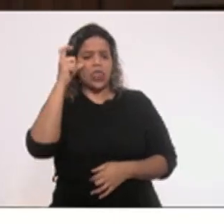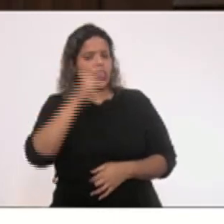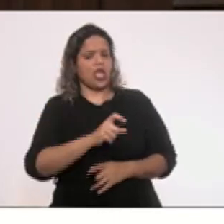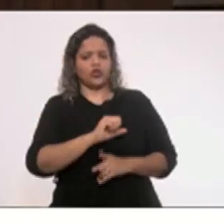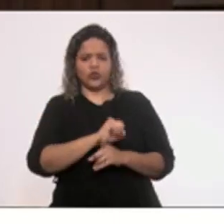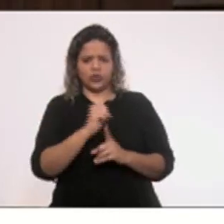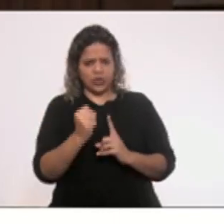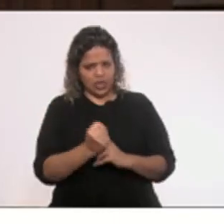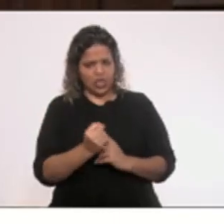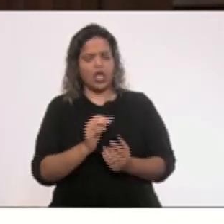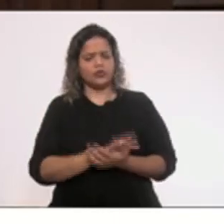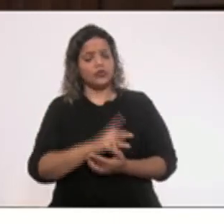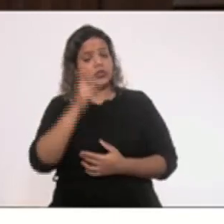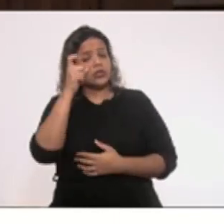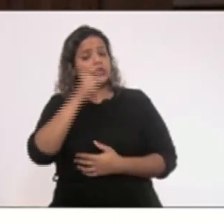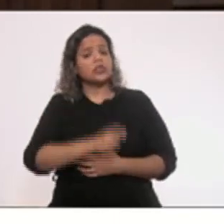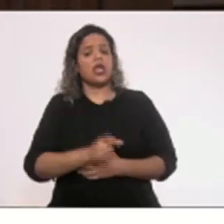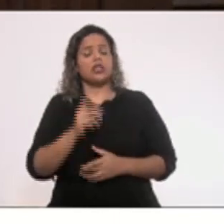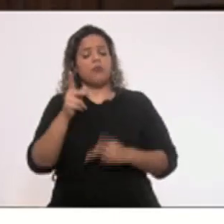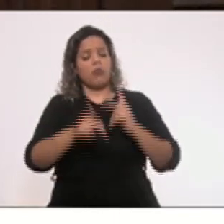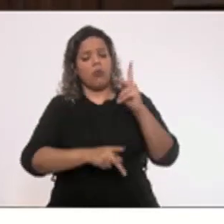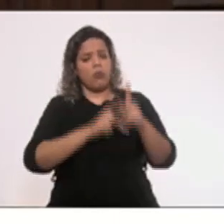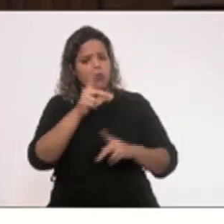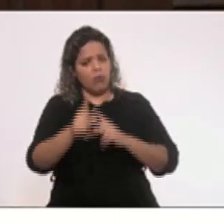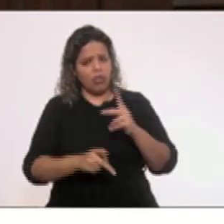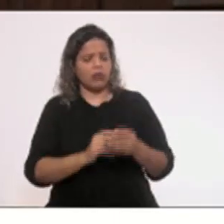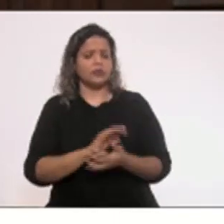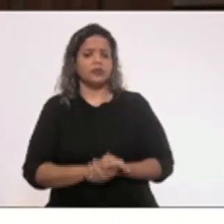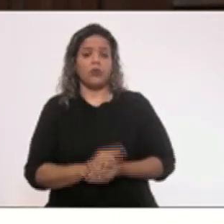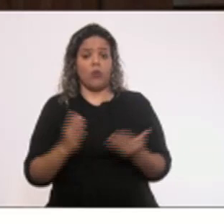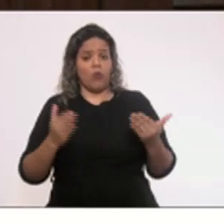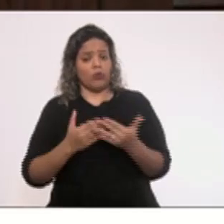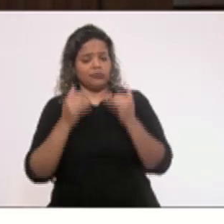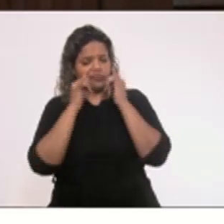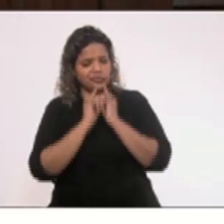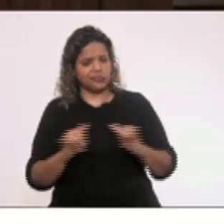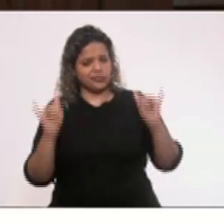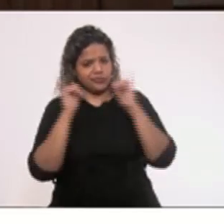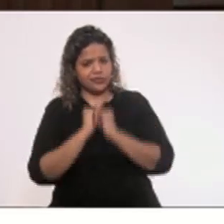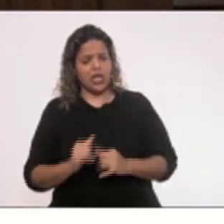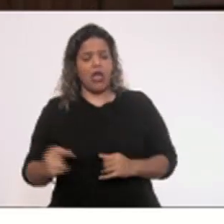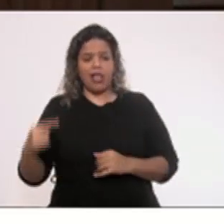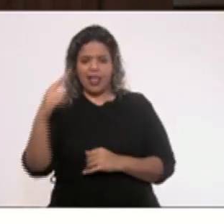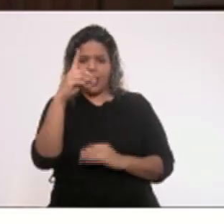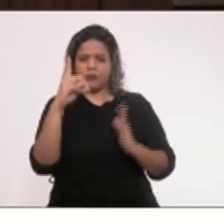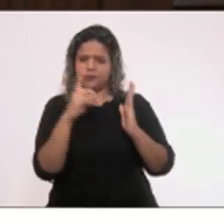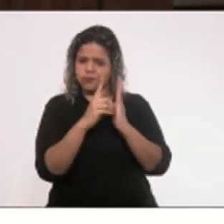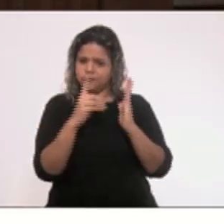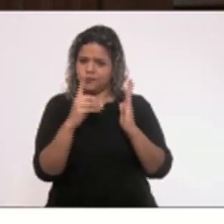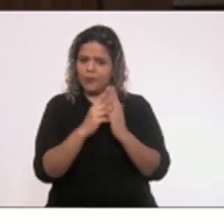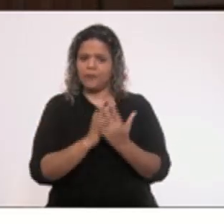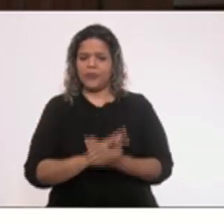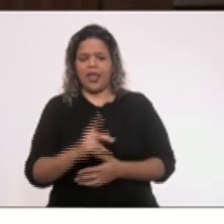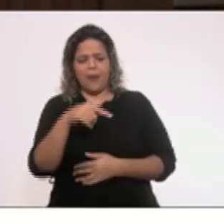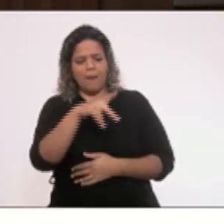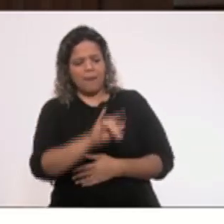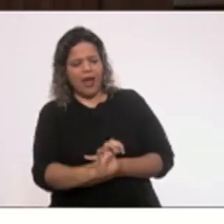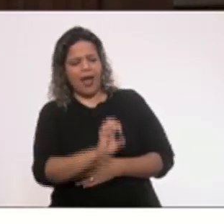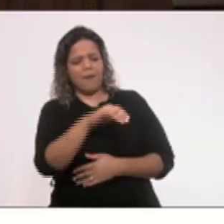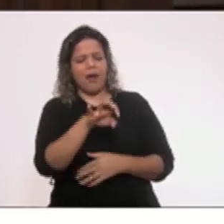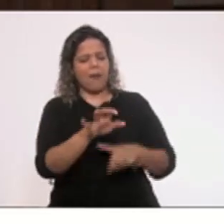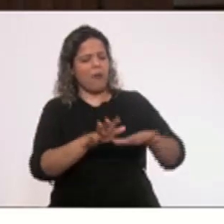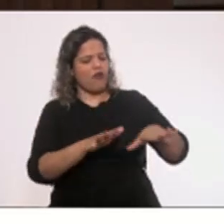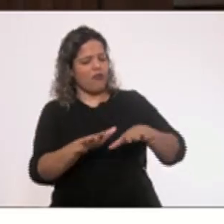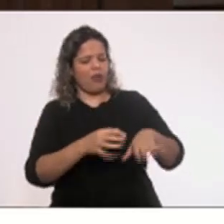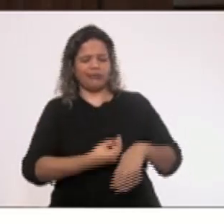da sociedade, de interesse da população. Hoje, quando eu anunciei lá no DETRAN, aqueles pais, aqueles